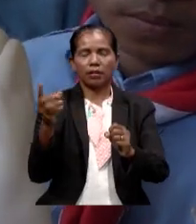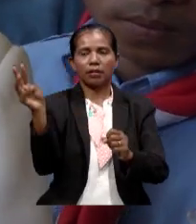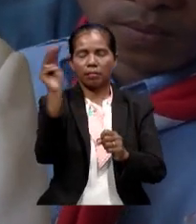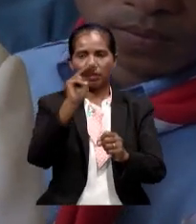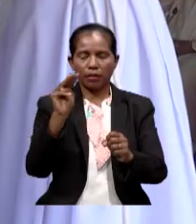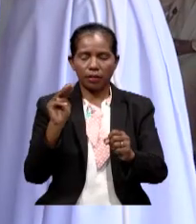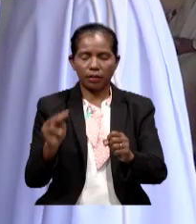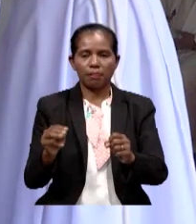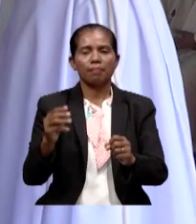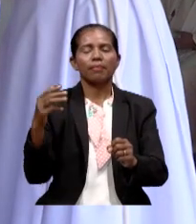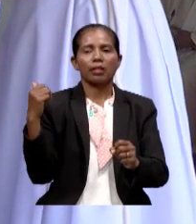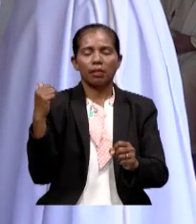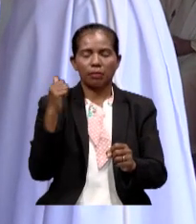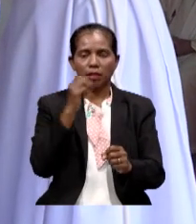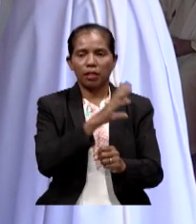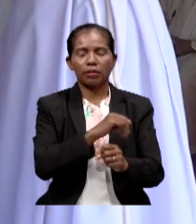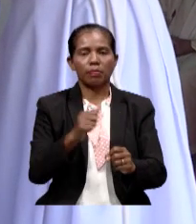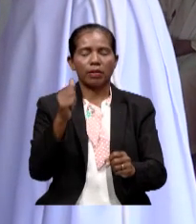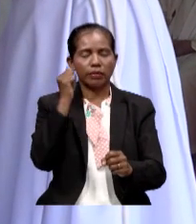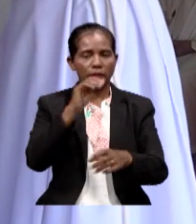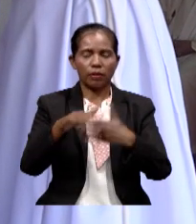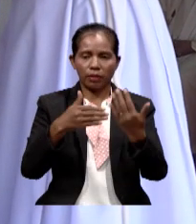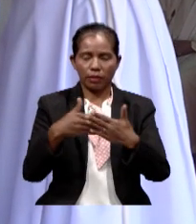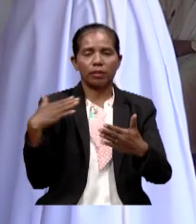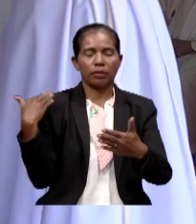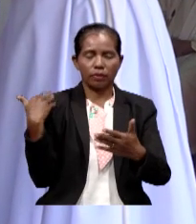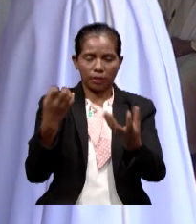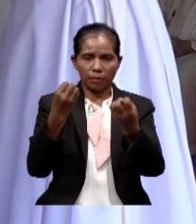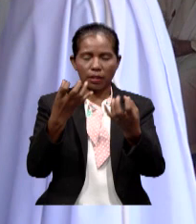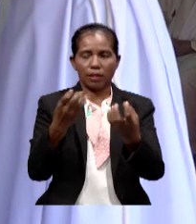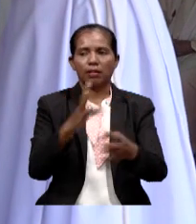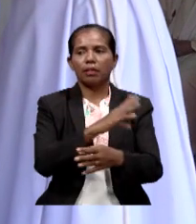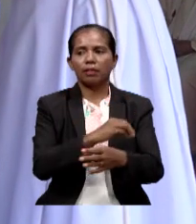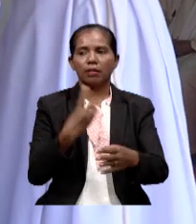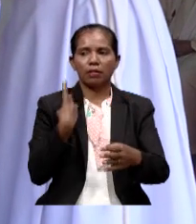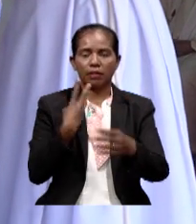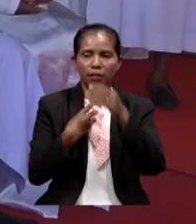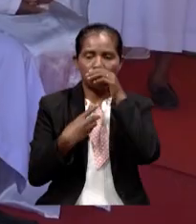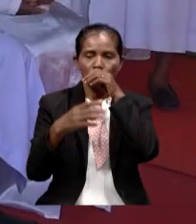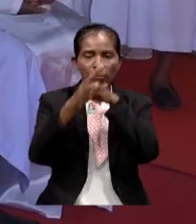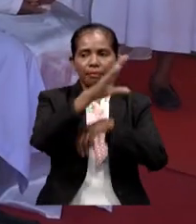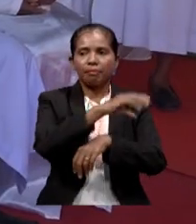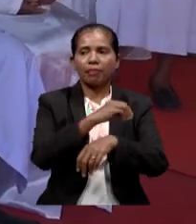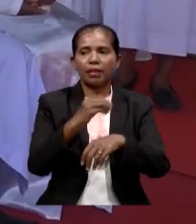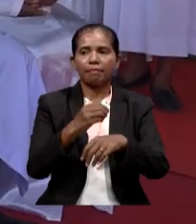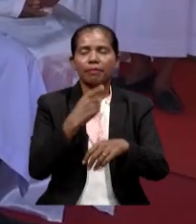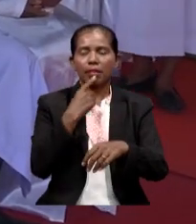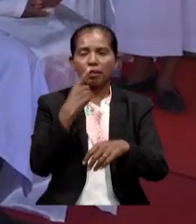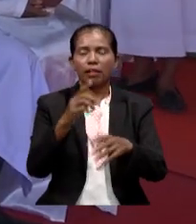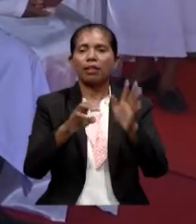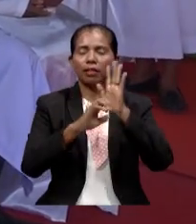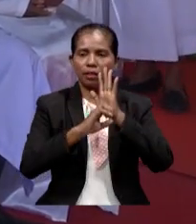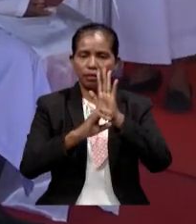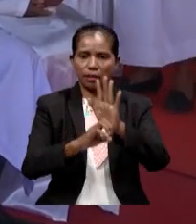ba fetoran, hotu-hotu, jovem si barak lutan, e ete ne rain, ne beho sirania exemplo,